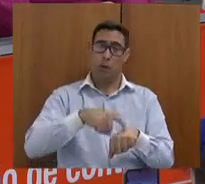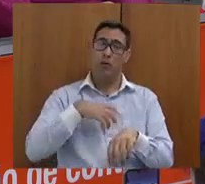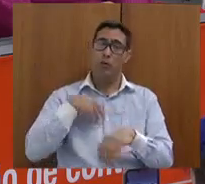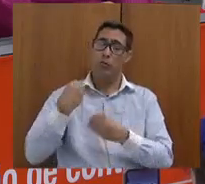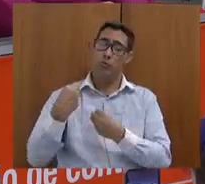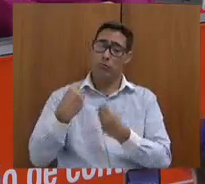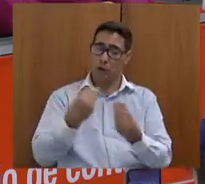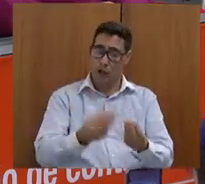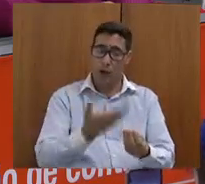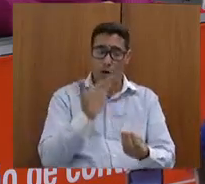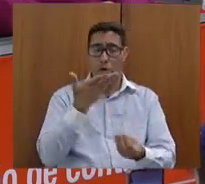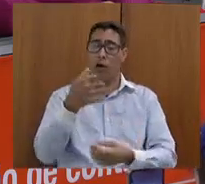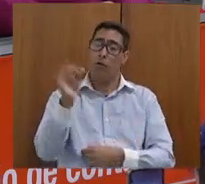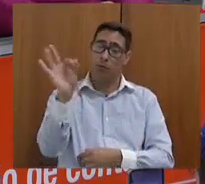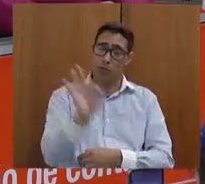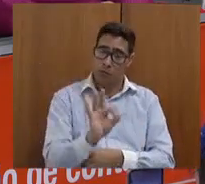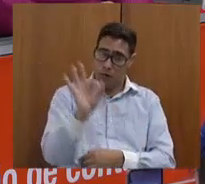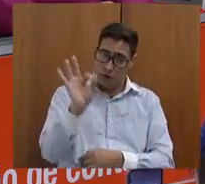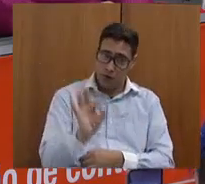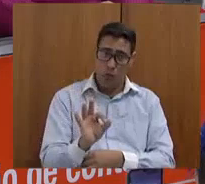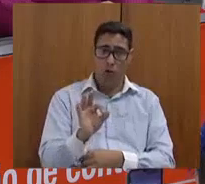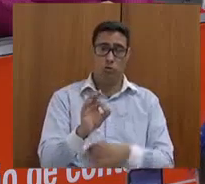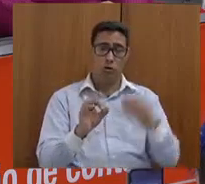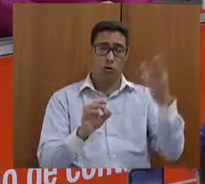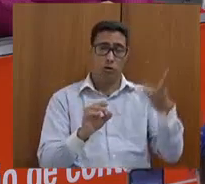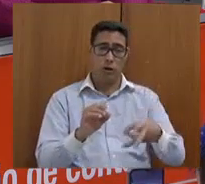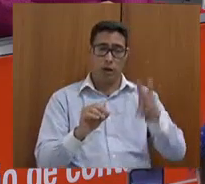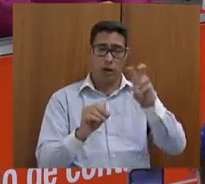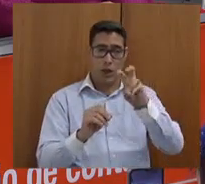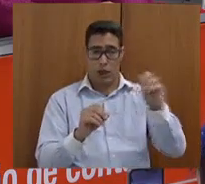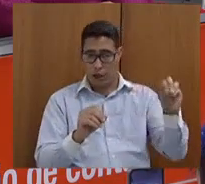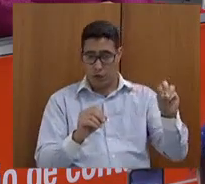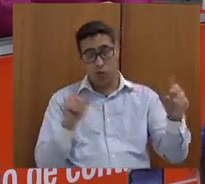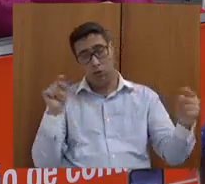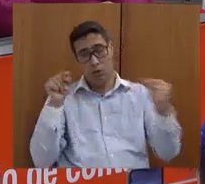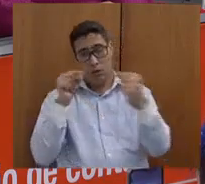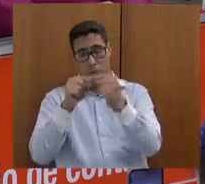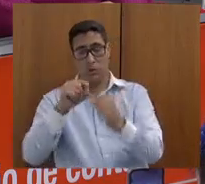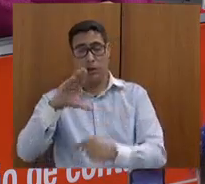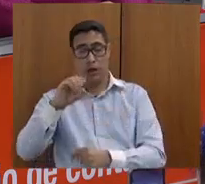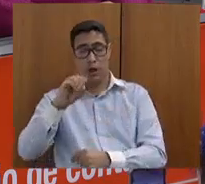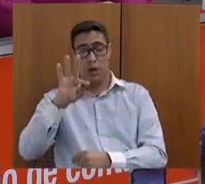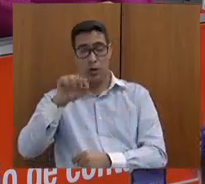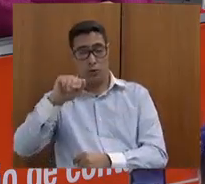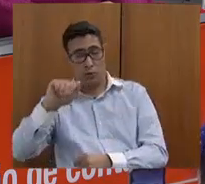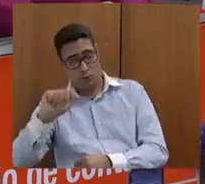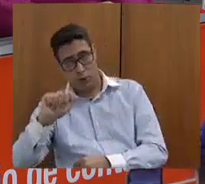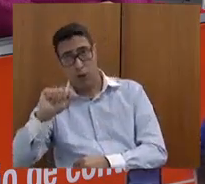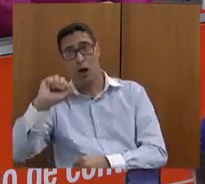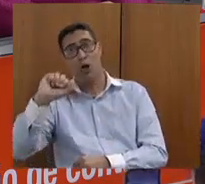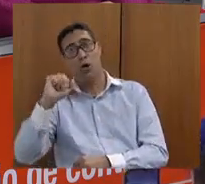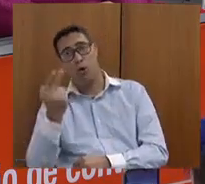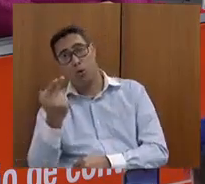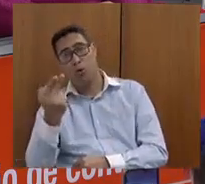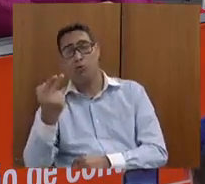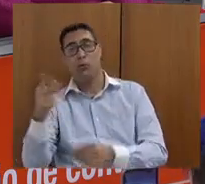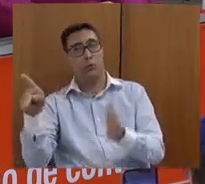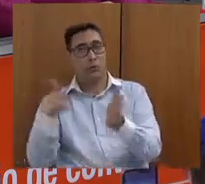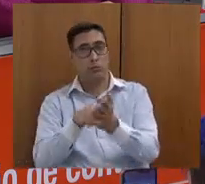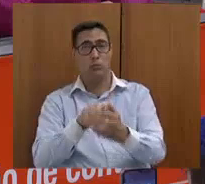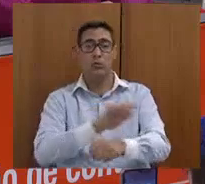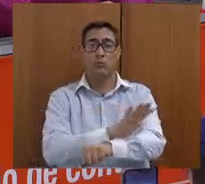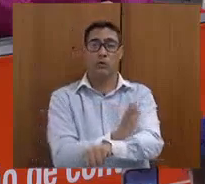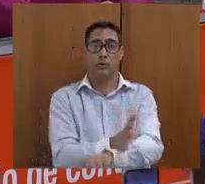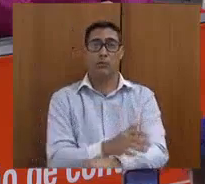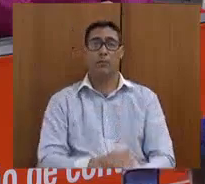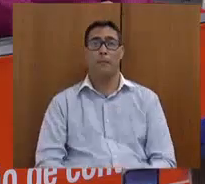desse percentual desse percentual mais de 3.500 que é referente a cota ou referente a corte racial Em outro